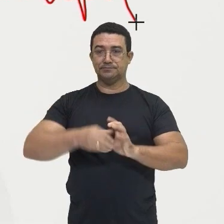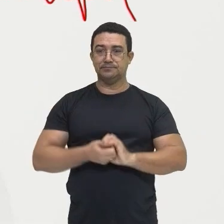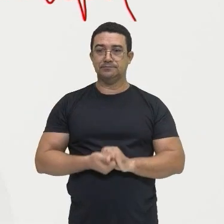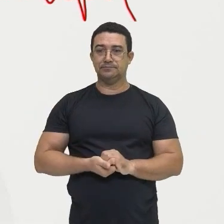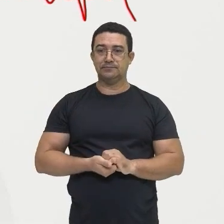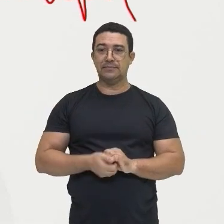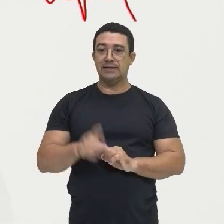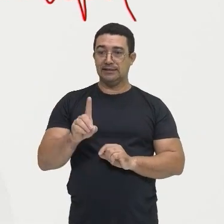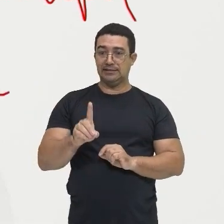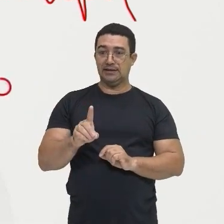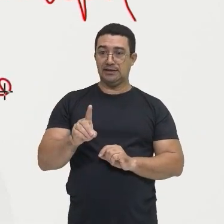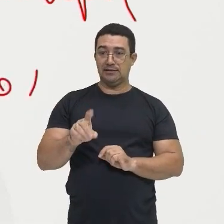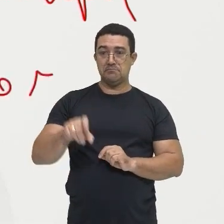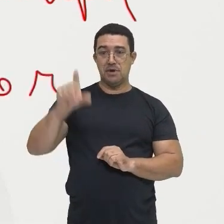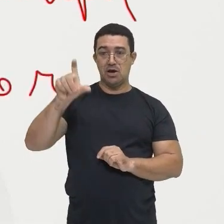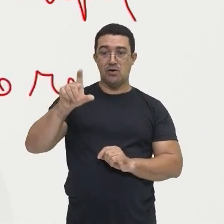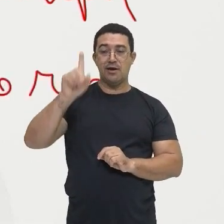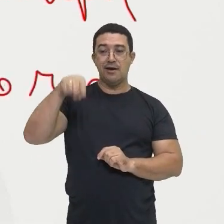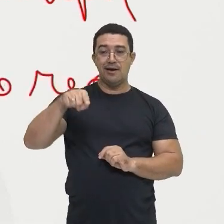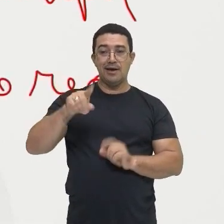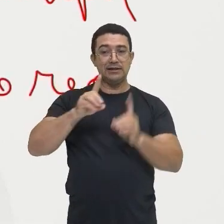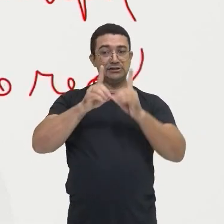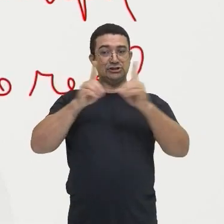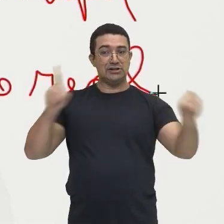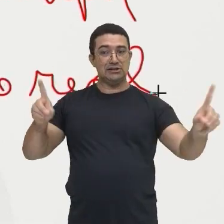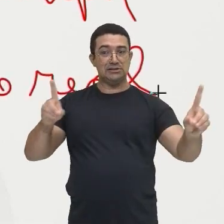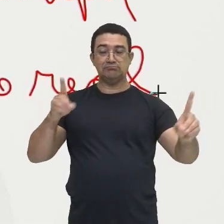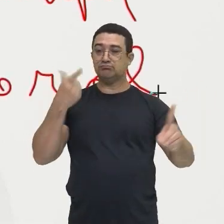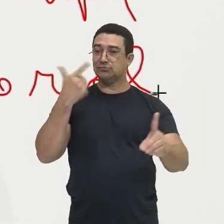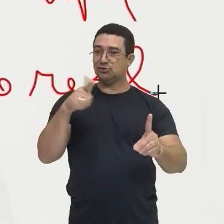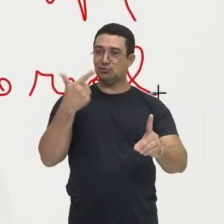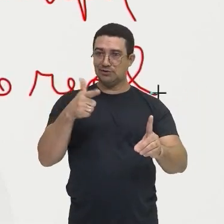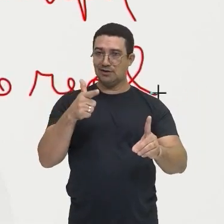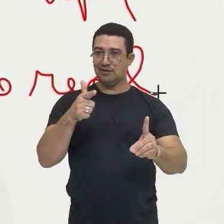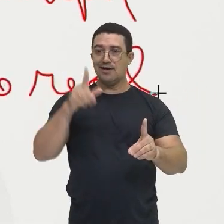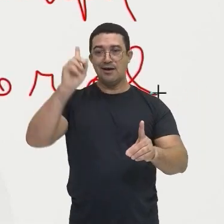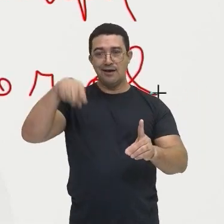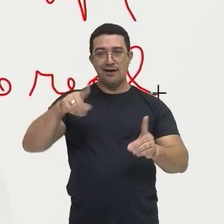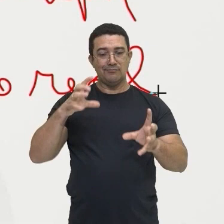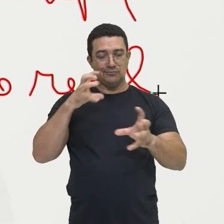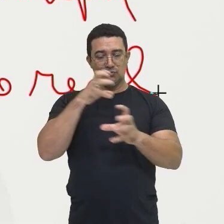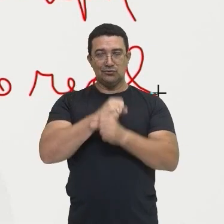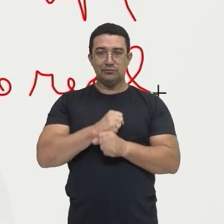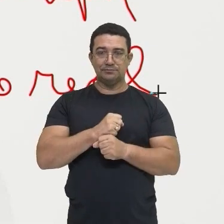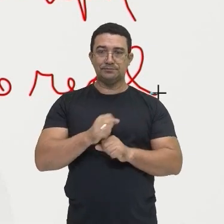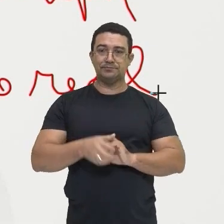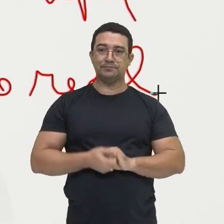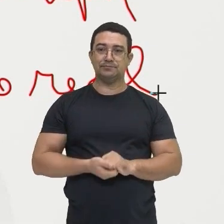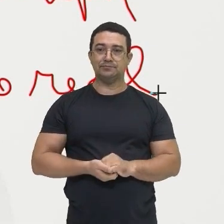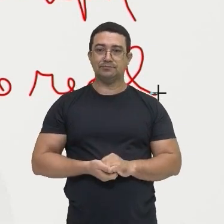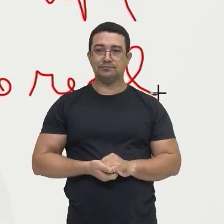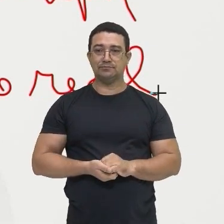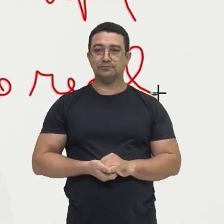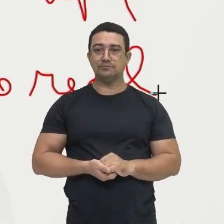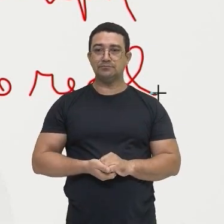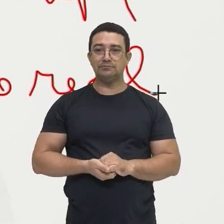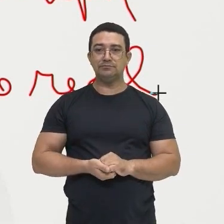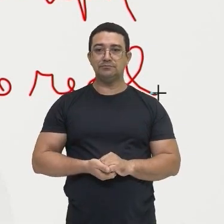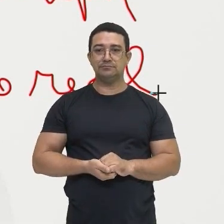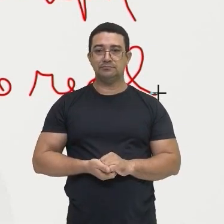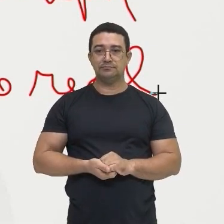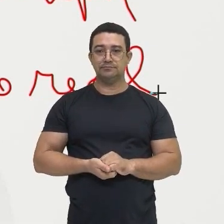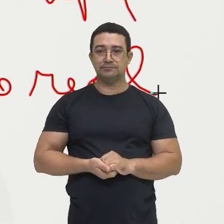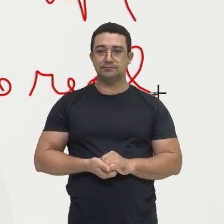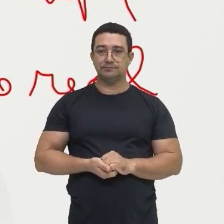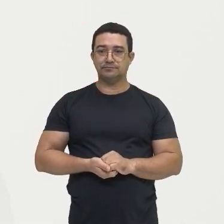E Dzão é a distância no real. Isso daqui é uma equaçãozinha, tá, turma? Se eu tenho qualquer variável, se eu tenho duas variáveis,